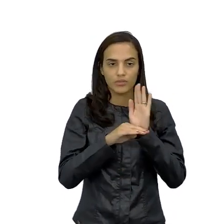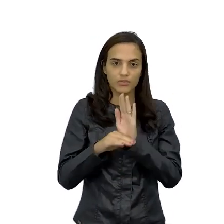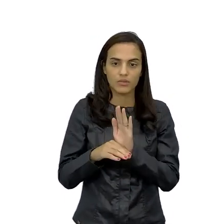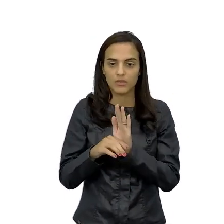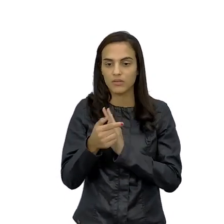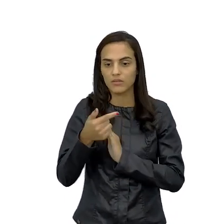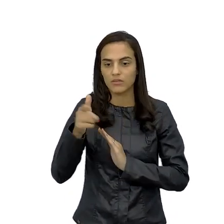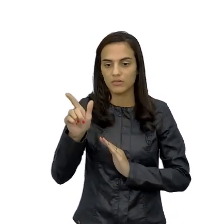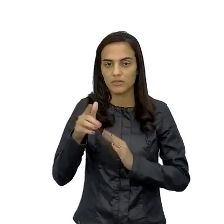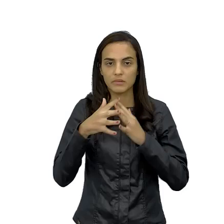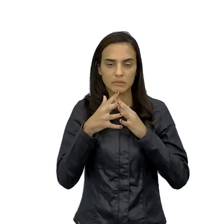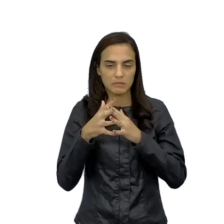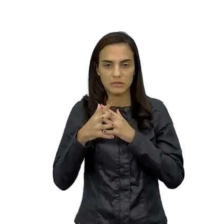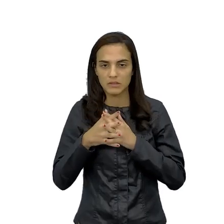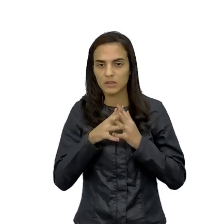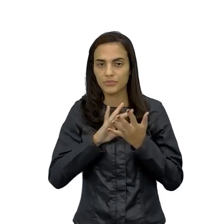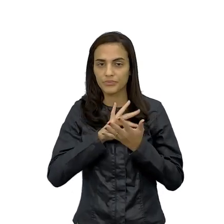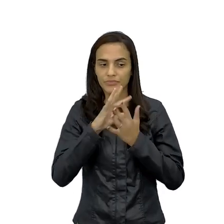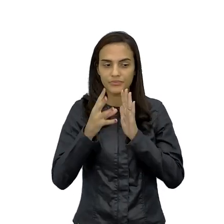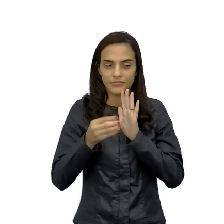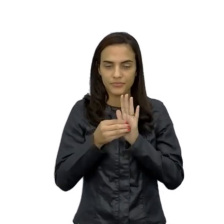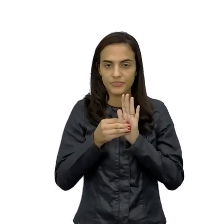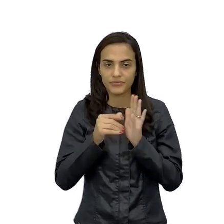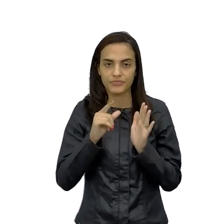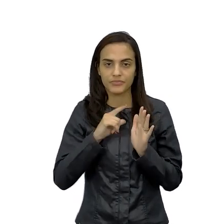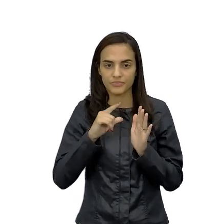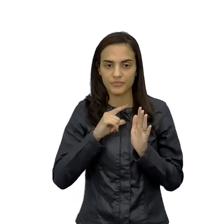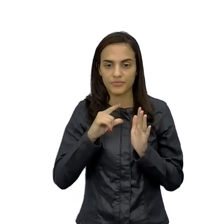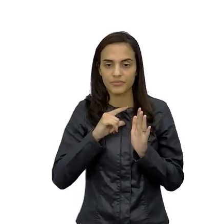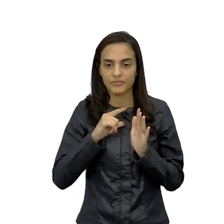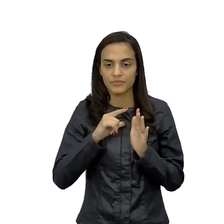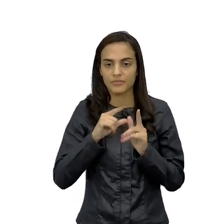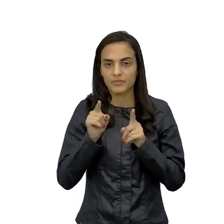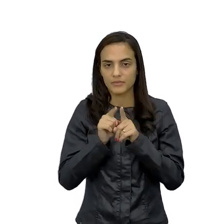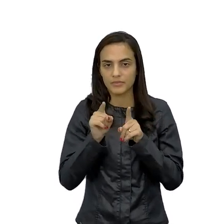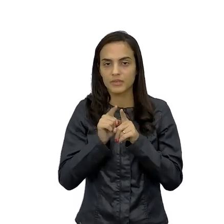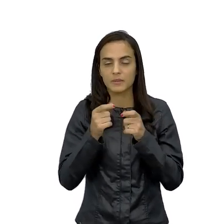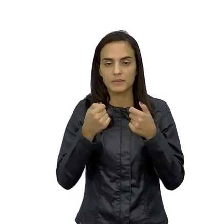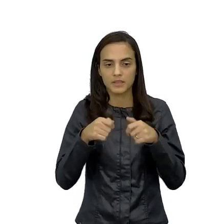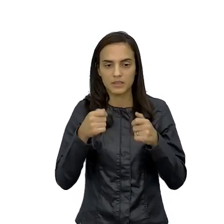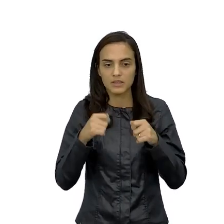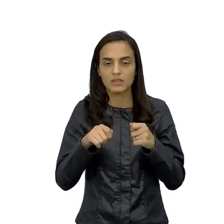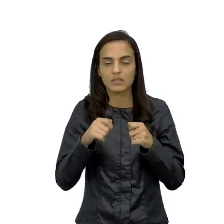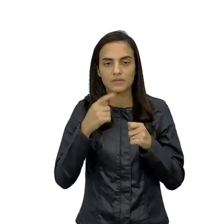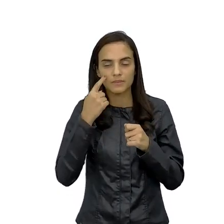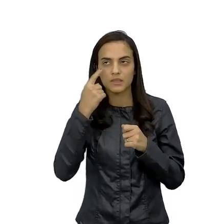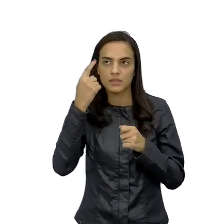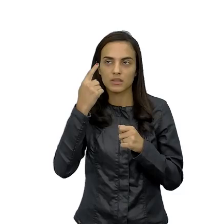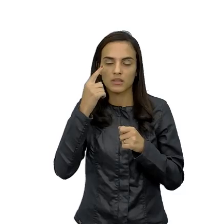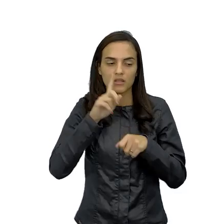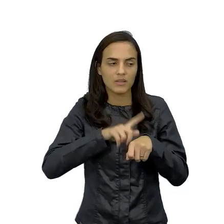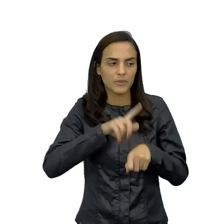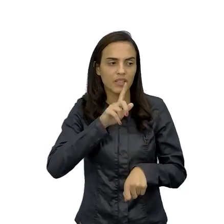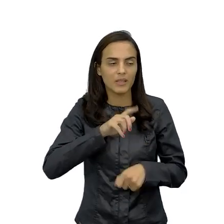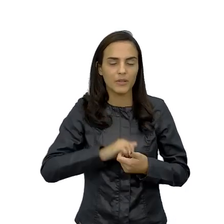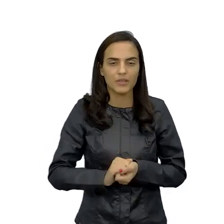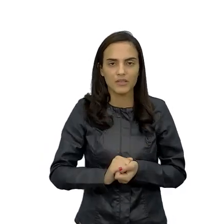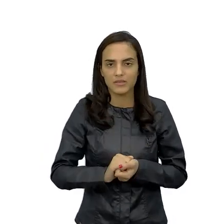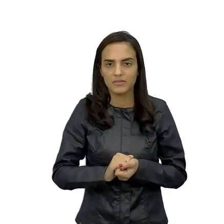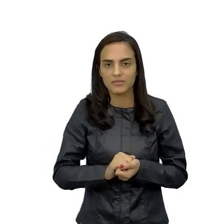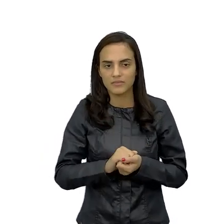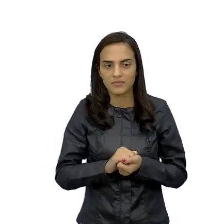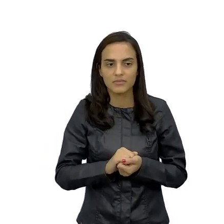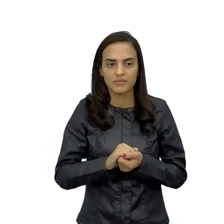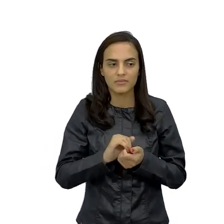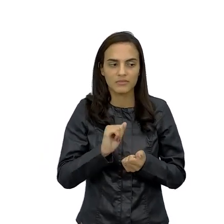se atrapalhar. Então, todos esses elementos aí, a gente também precisa levar em consideração na hora que a gente faz os